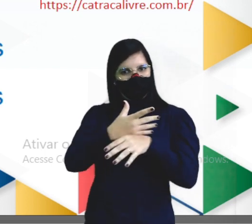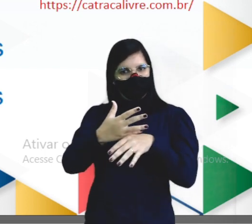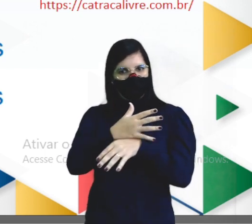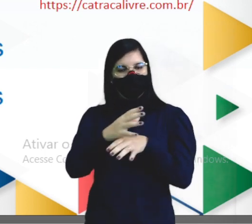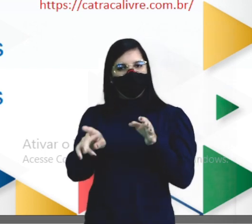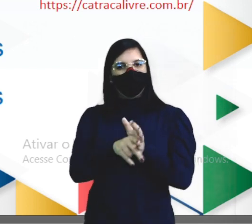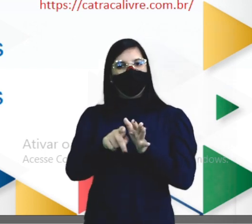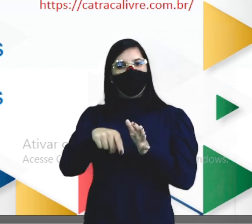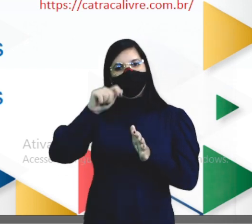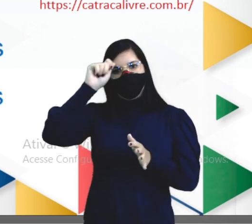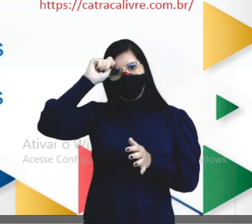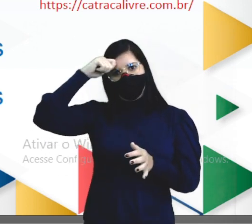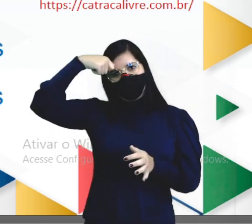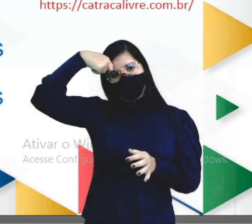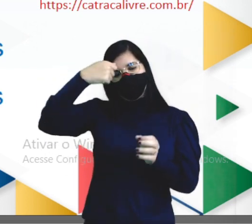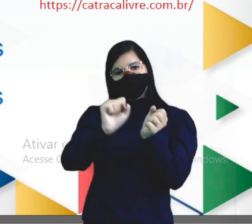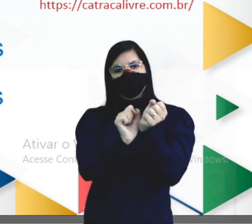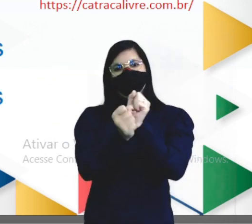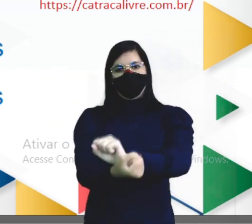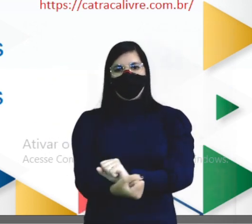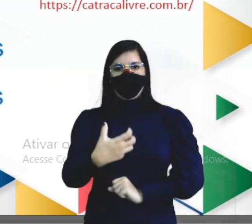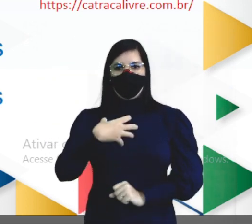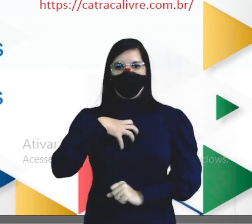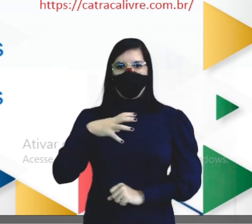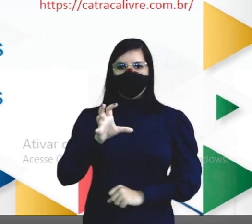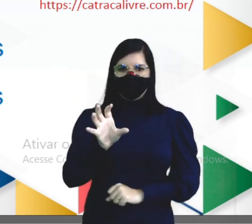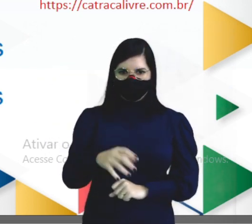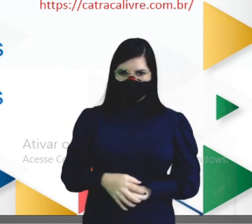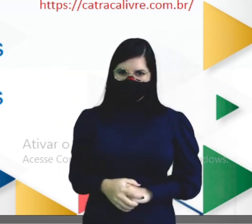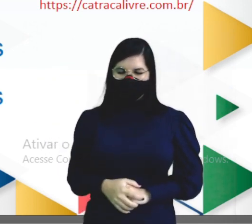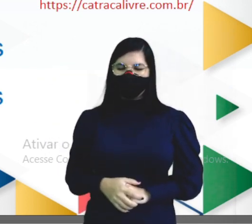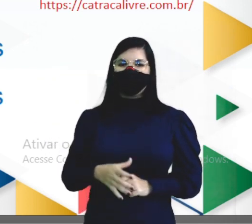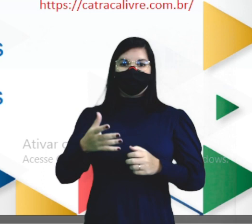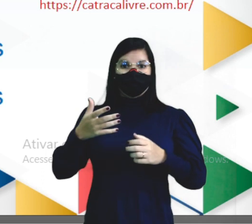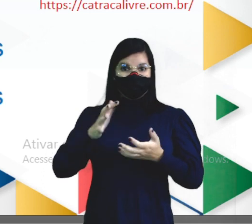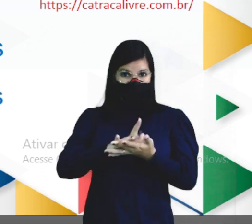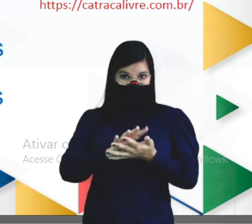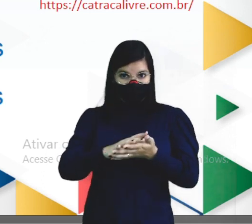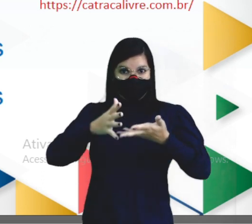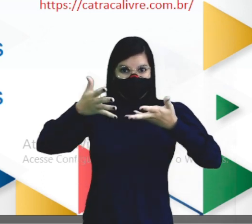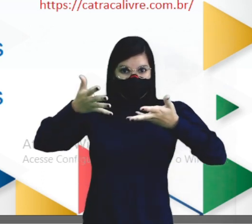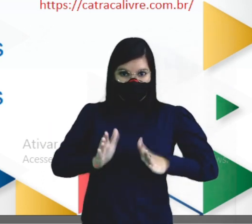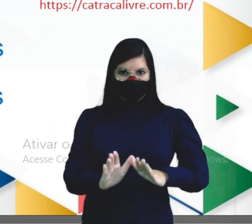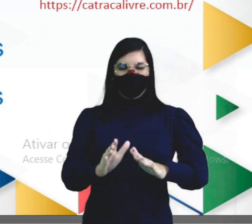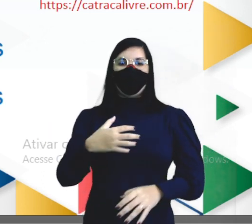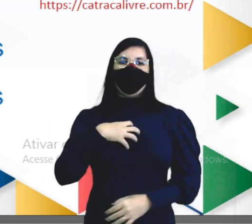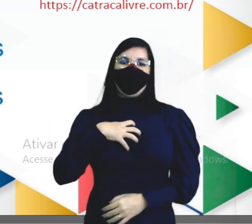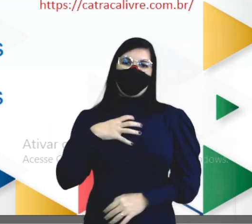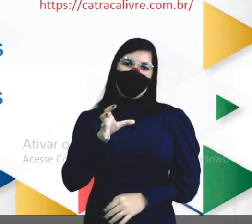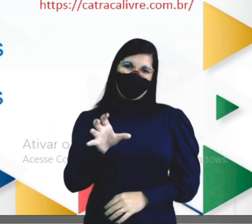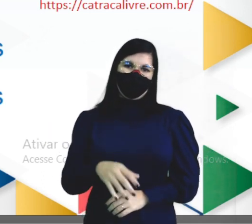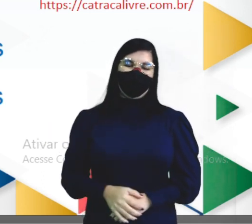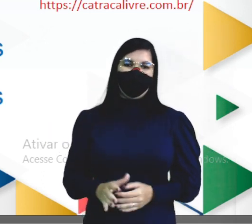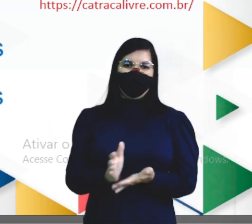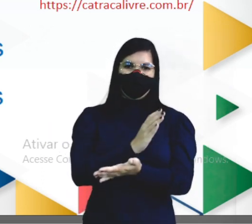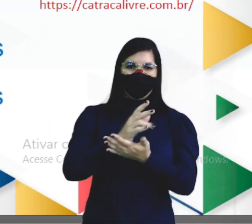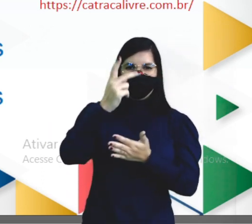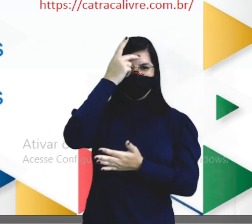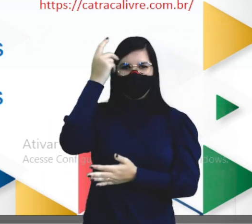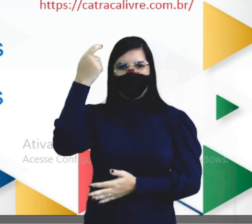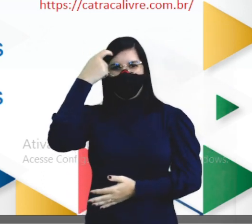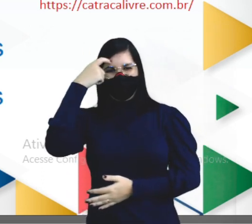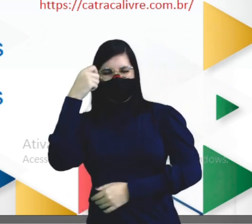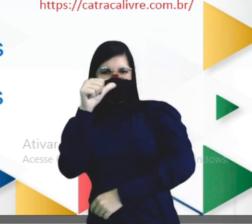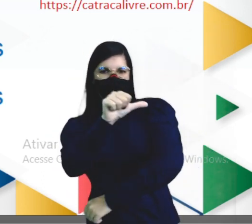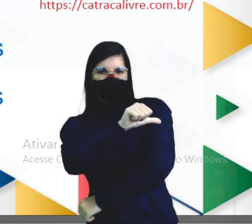negros escravizados na Bahia. Então, minha gente, o samba nasceu na Bahia. Muita gente acredita que o samba nasceu no Rio de Janeiro.